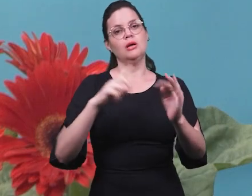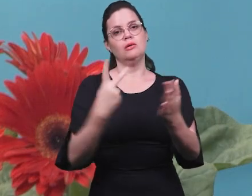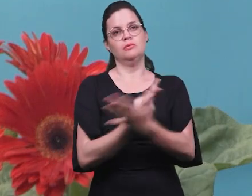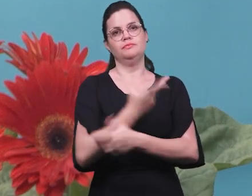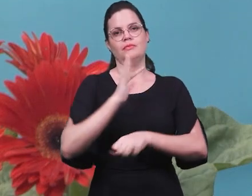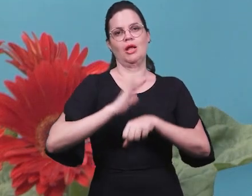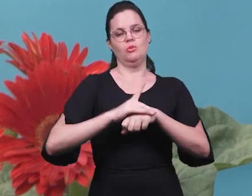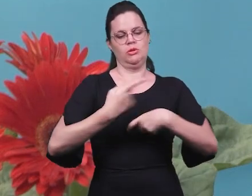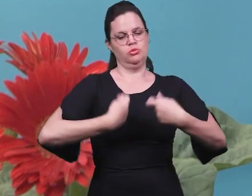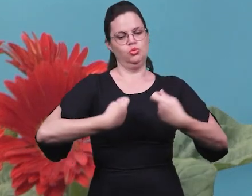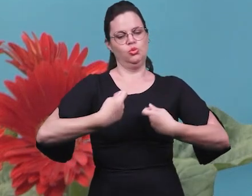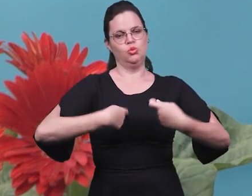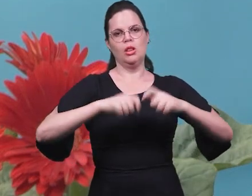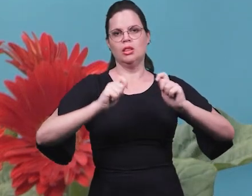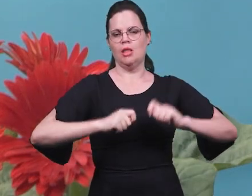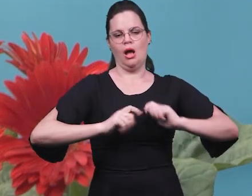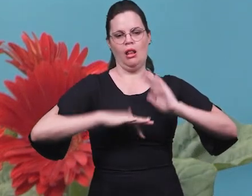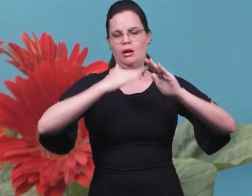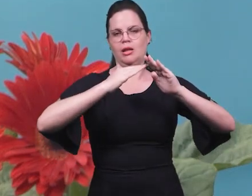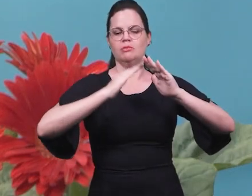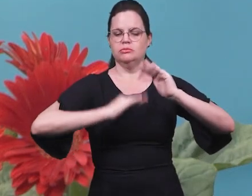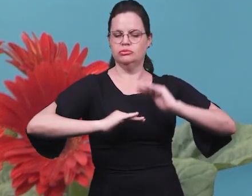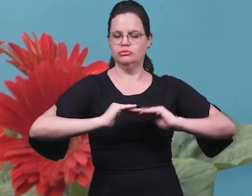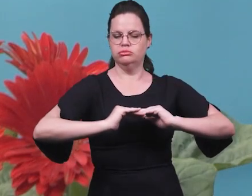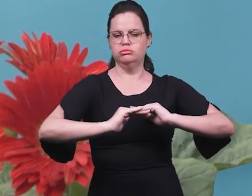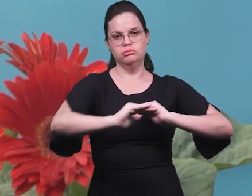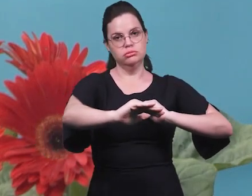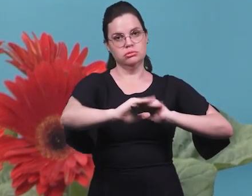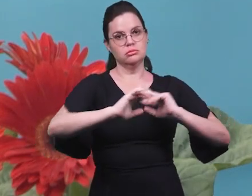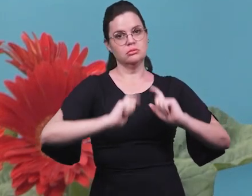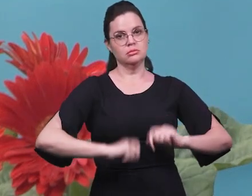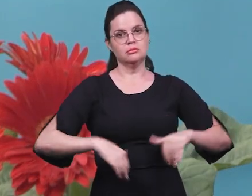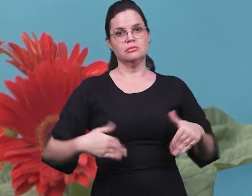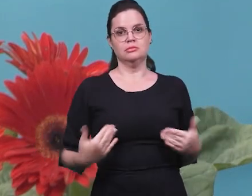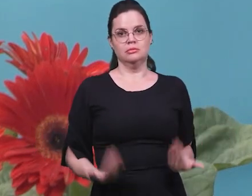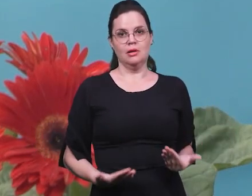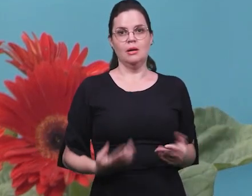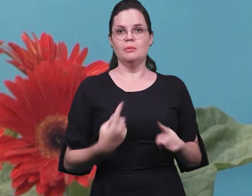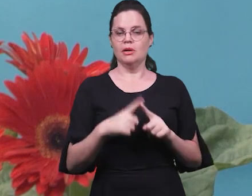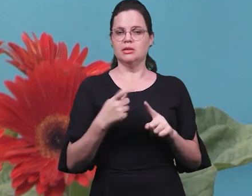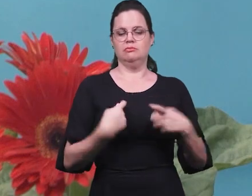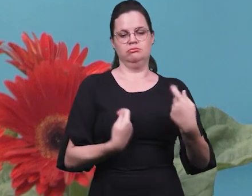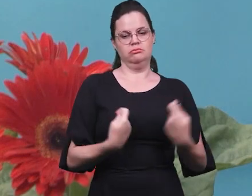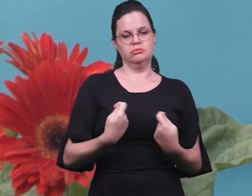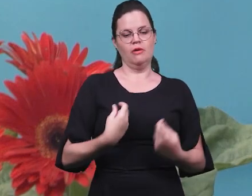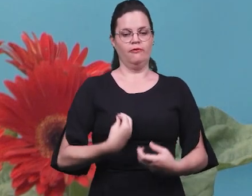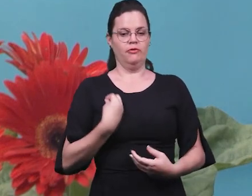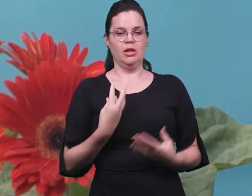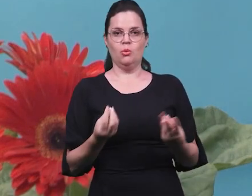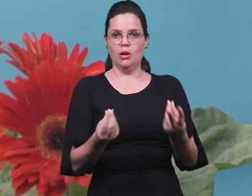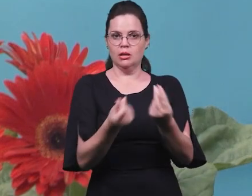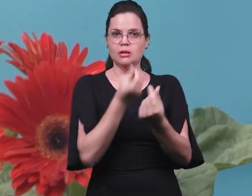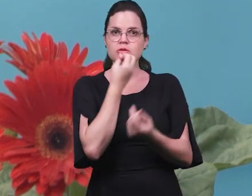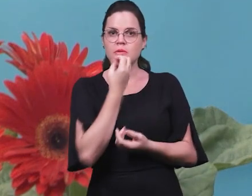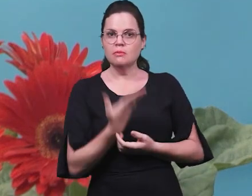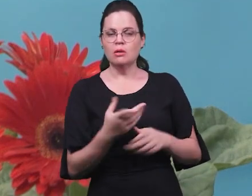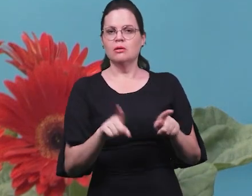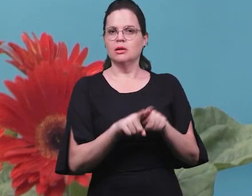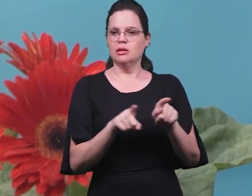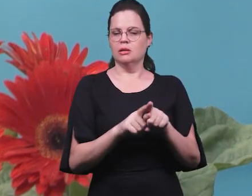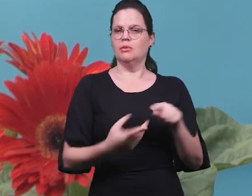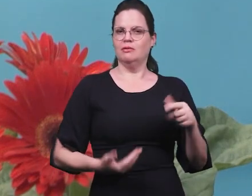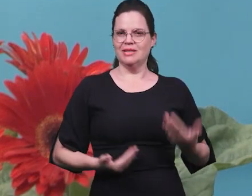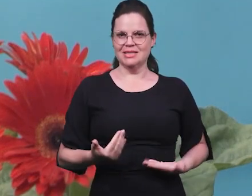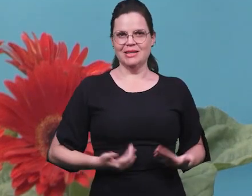doença, você deixa ela estabilizada e não progride para as complicações. Então, você vai estar tratando a doença, vai ter qualidade de vida, vai poder servir